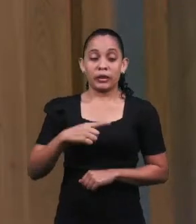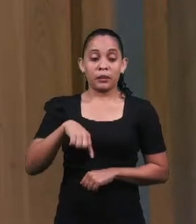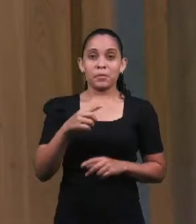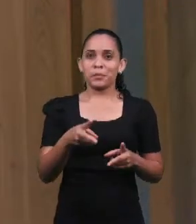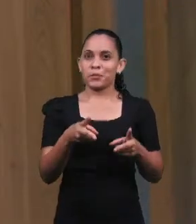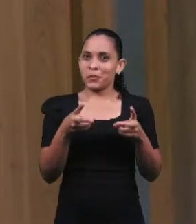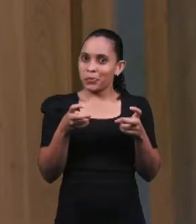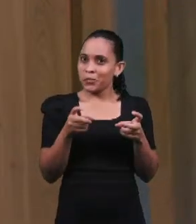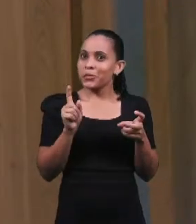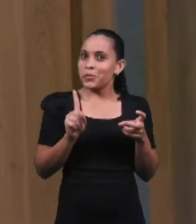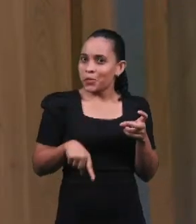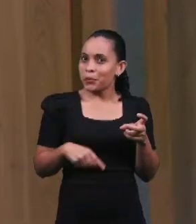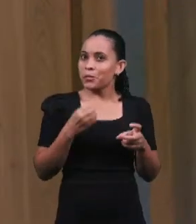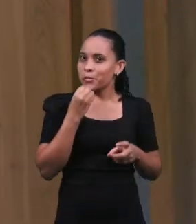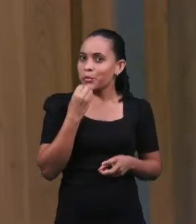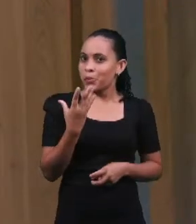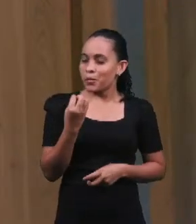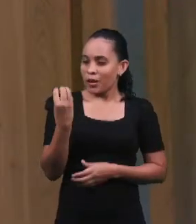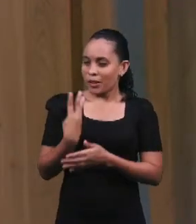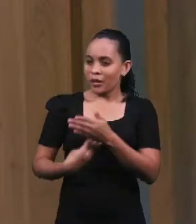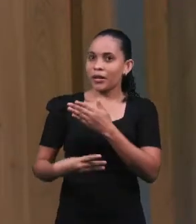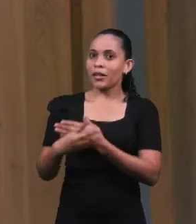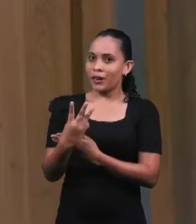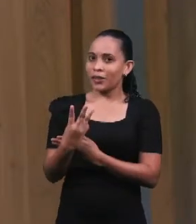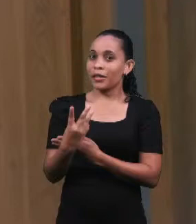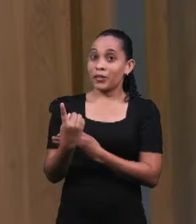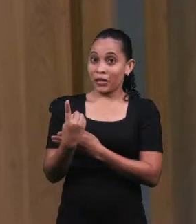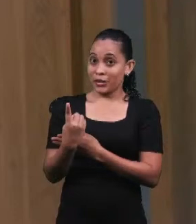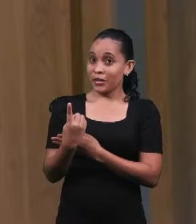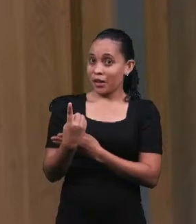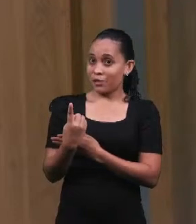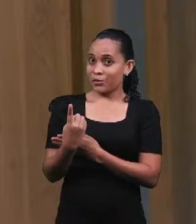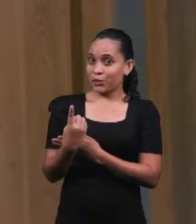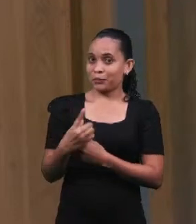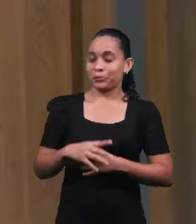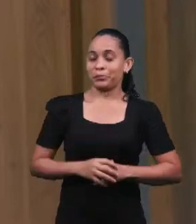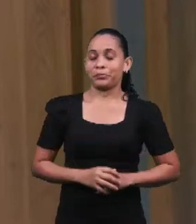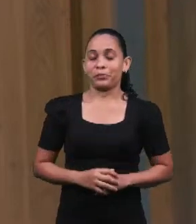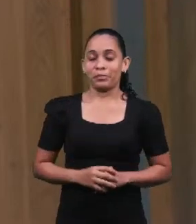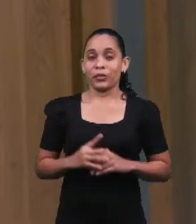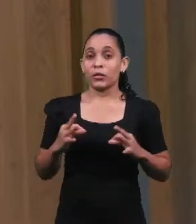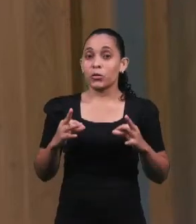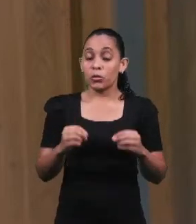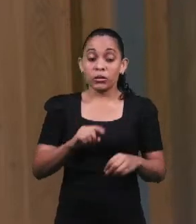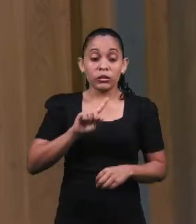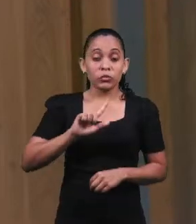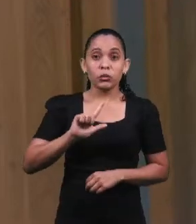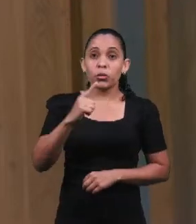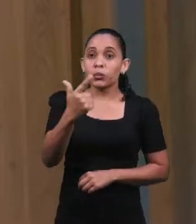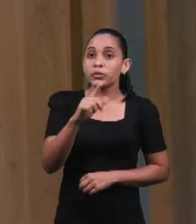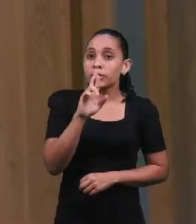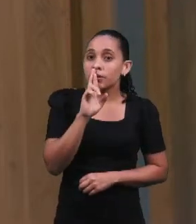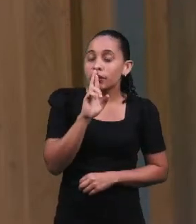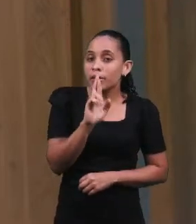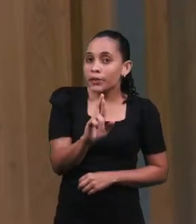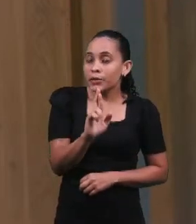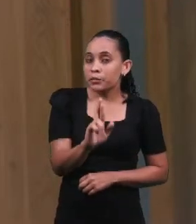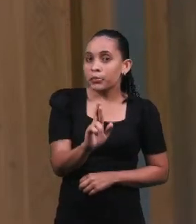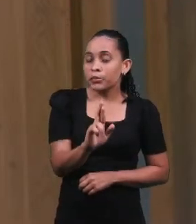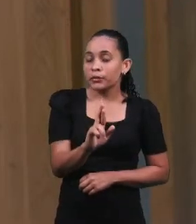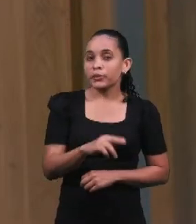a figura ali do Pai, a figura do Espírito Santo, mas como em todas as outras respostas, os irmãos